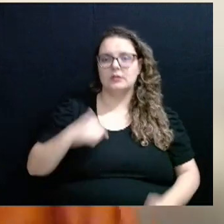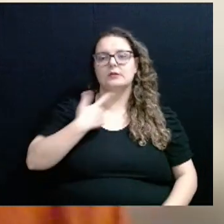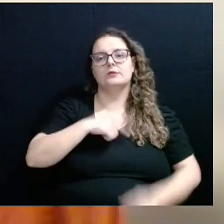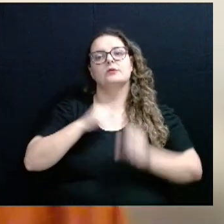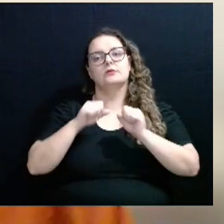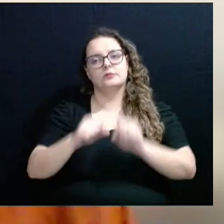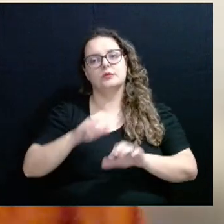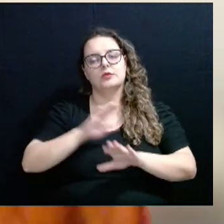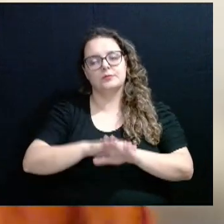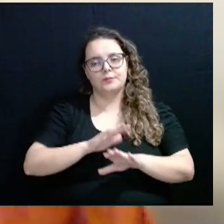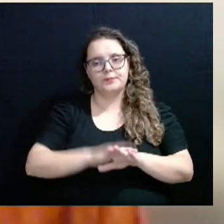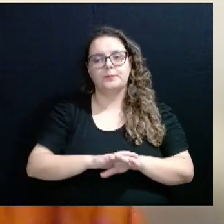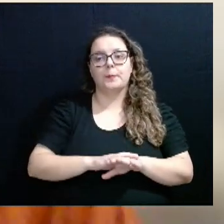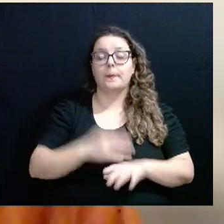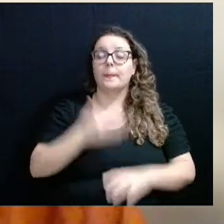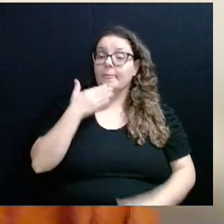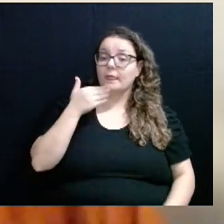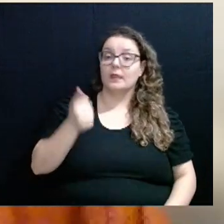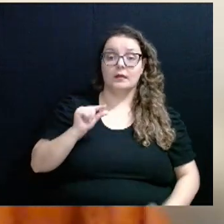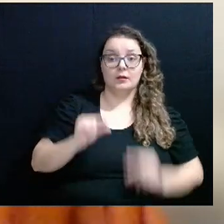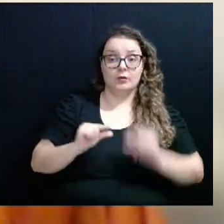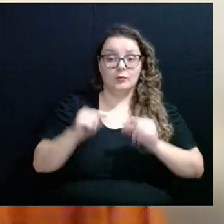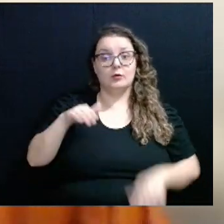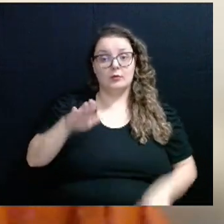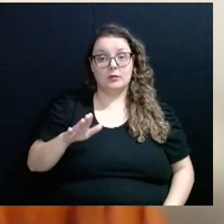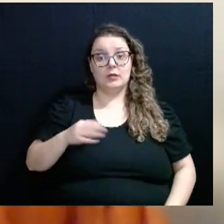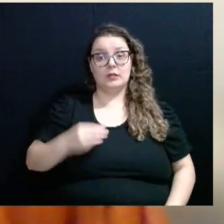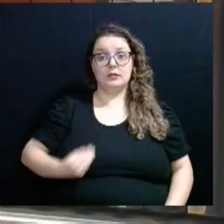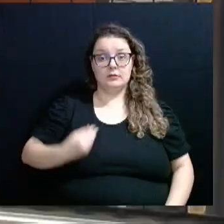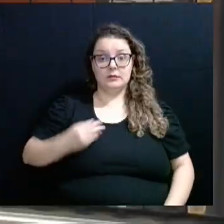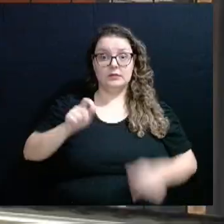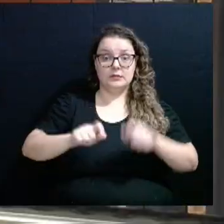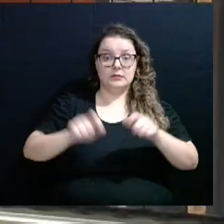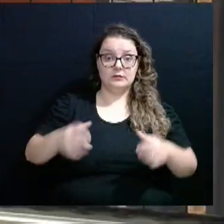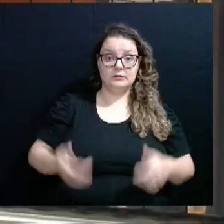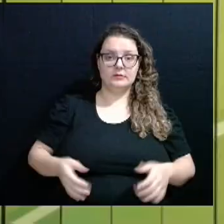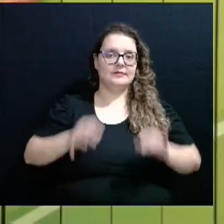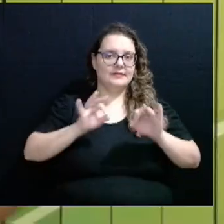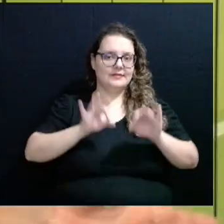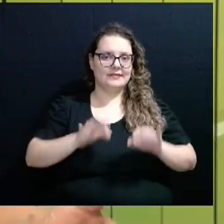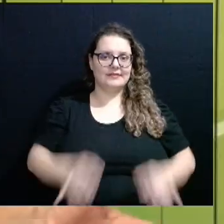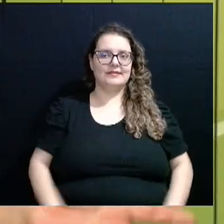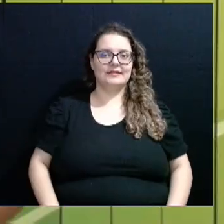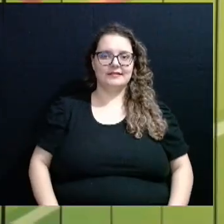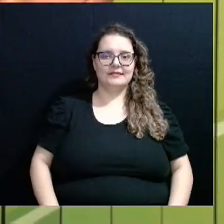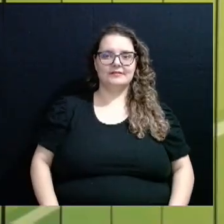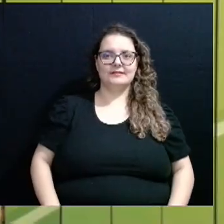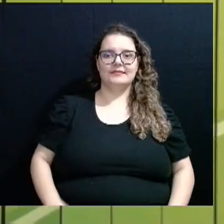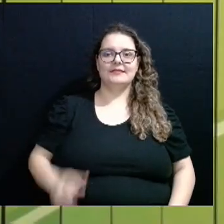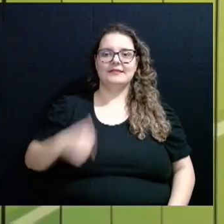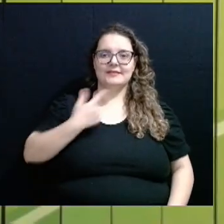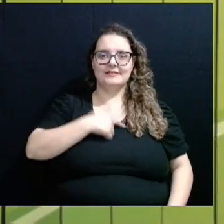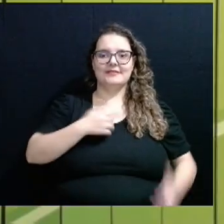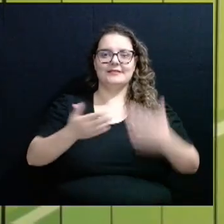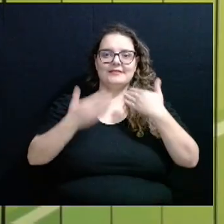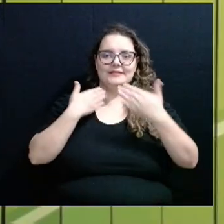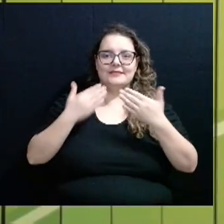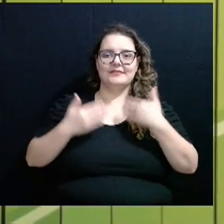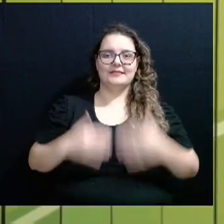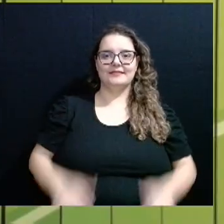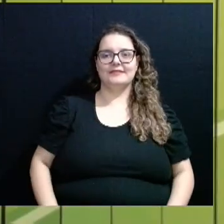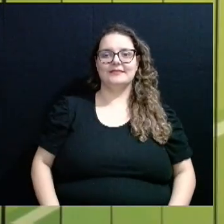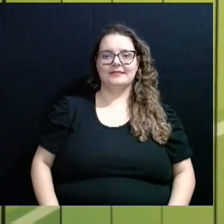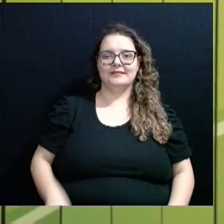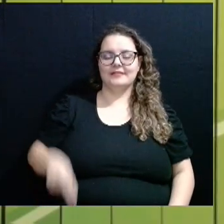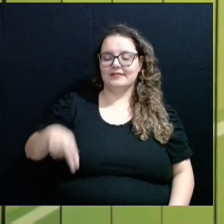que melhorem um pouco a vida dessas pessoas. Tá certo? Então, olha, a gente acaba de conversar com a